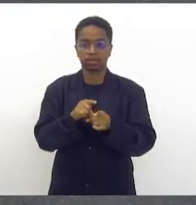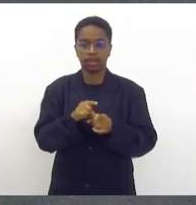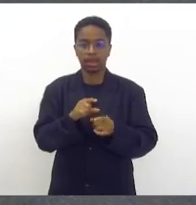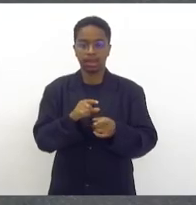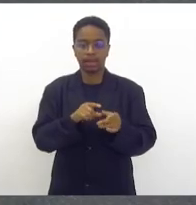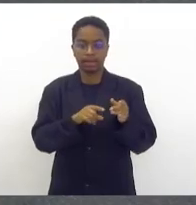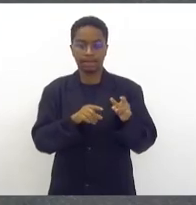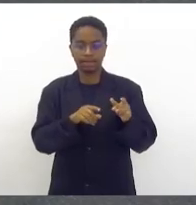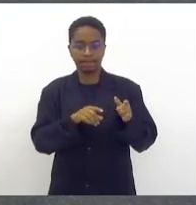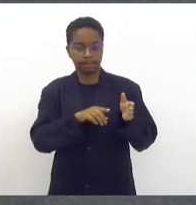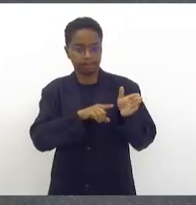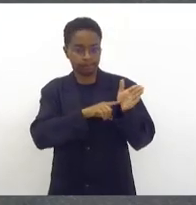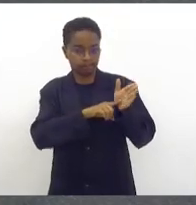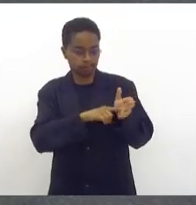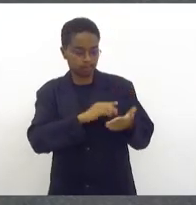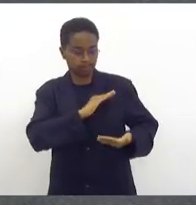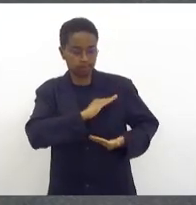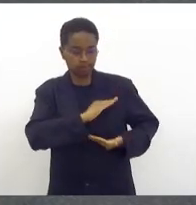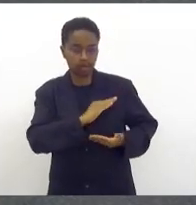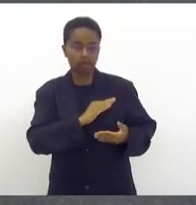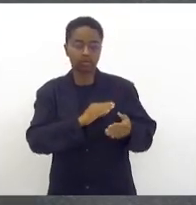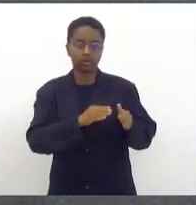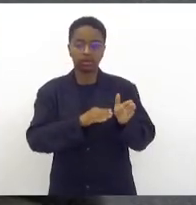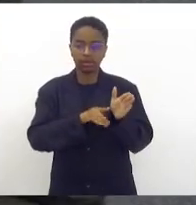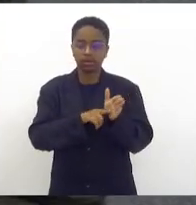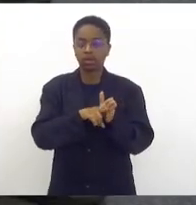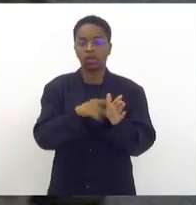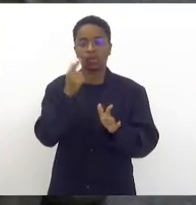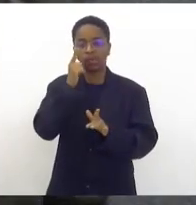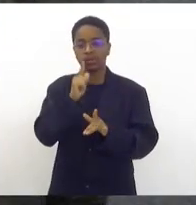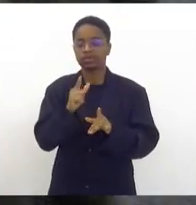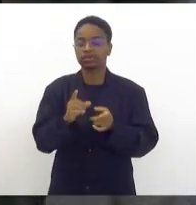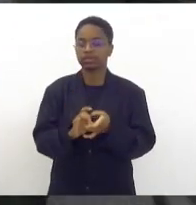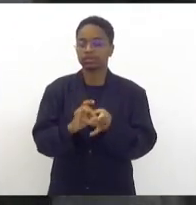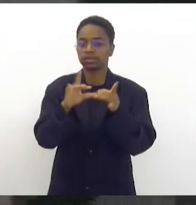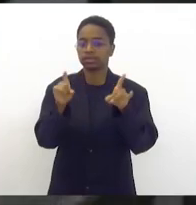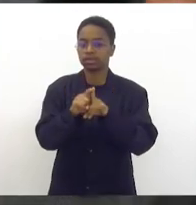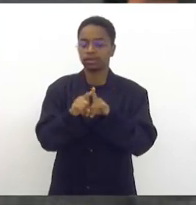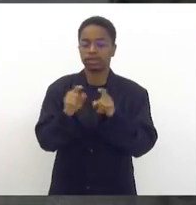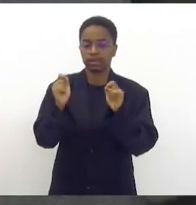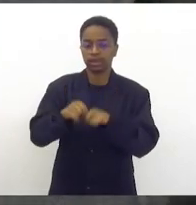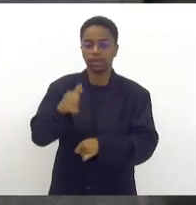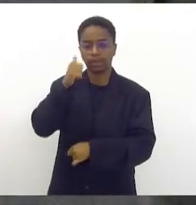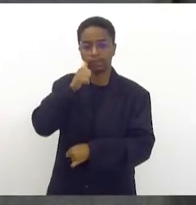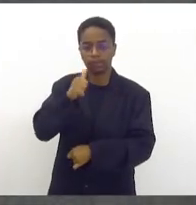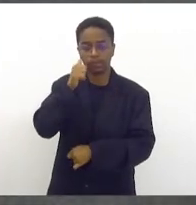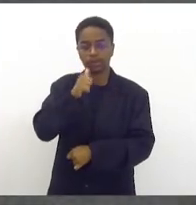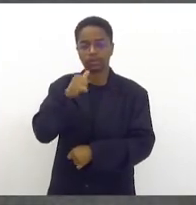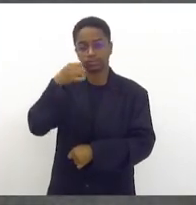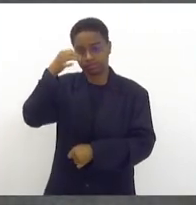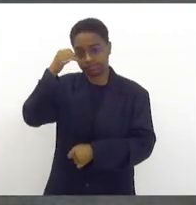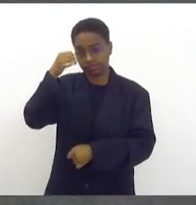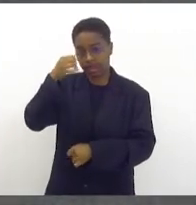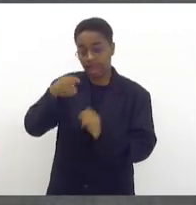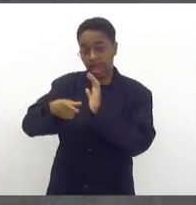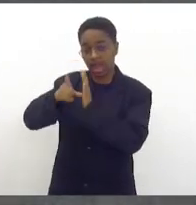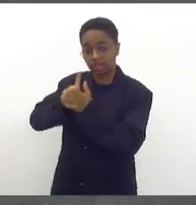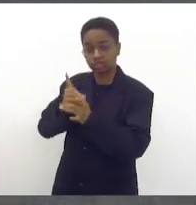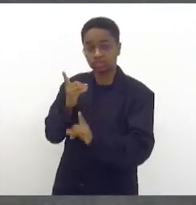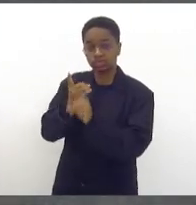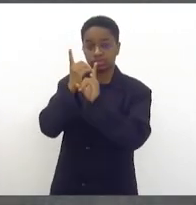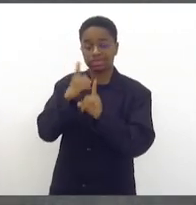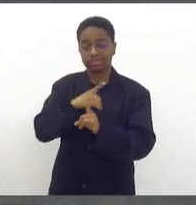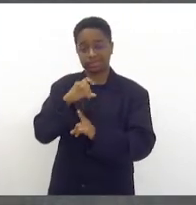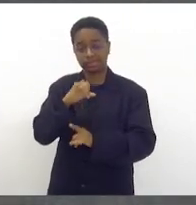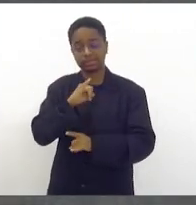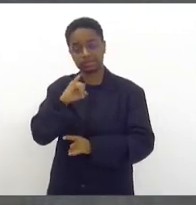mamógrafos estejam também à disposição para que ela tenha condição de preventivamente descobrir se por acaso tem um nódulo